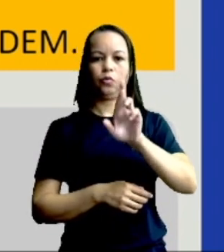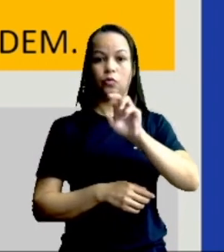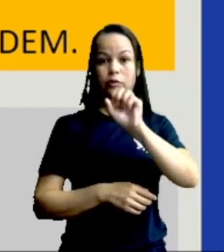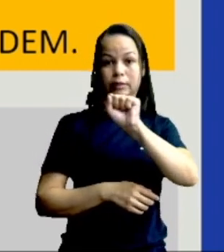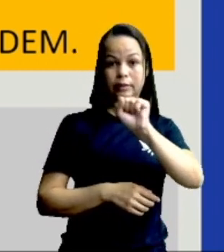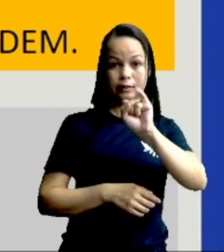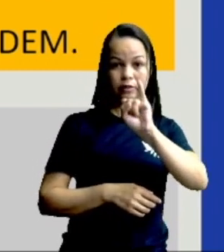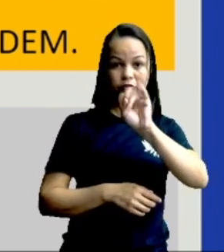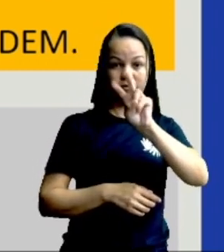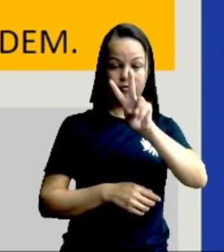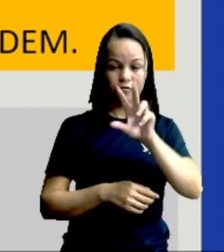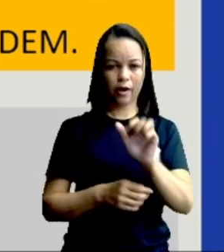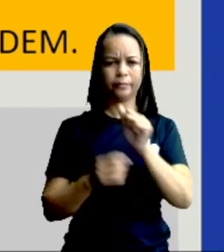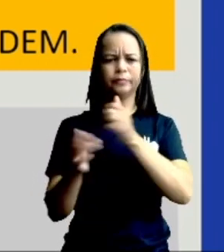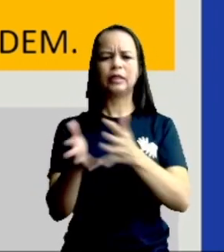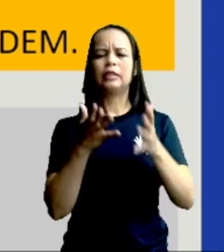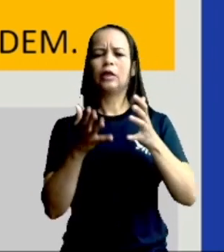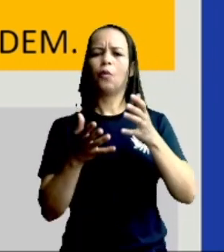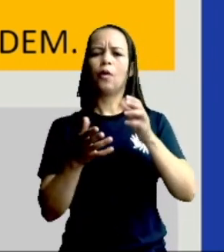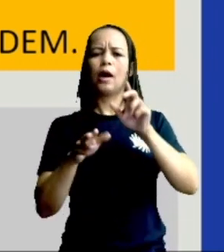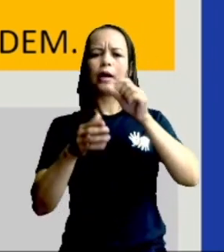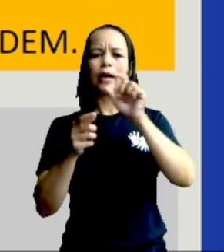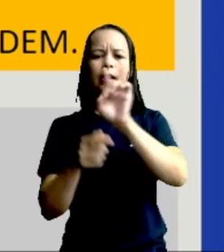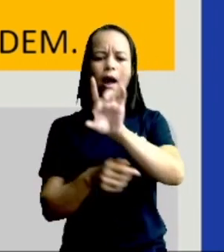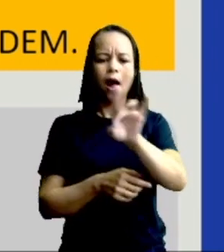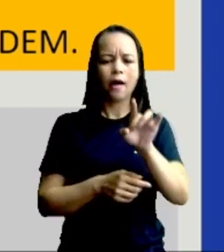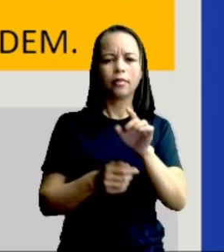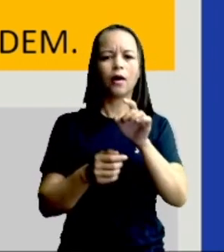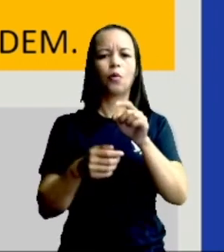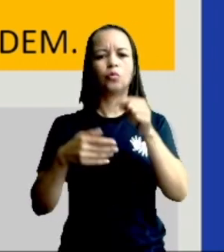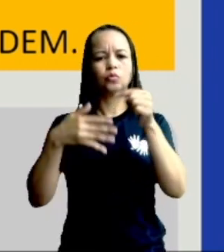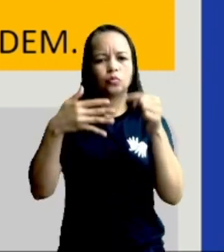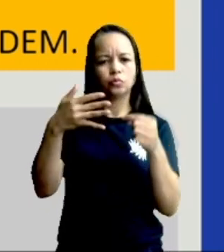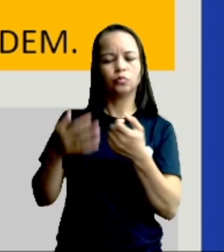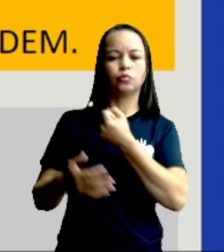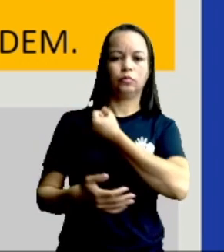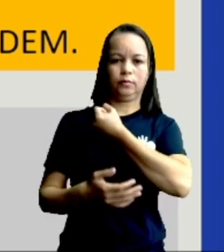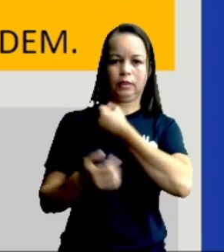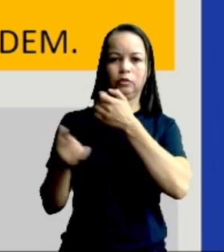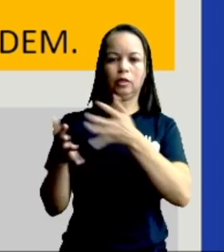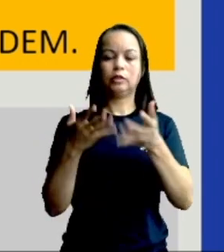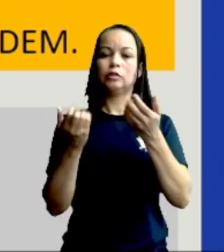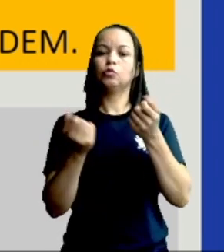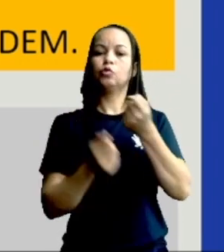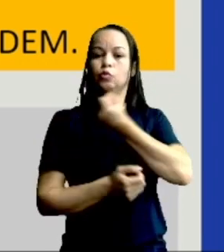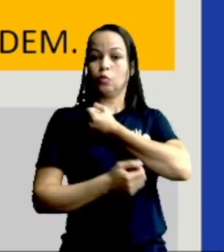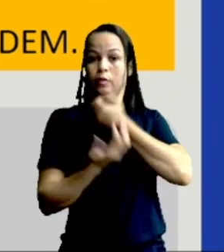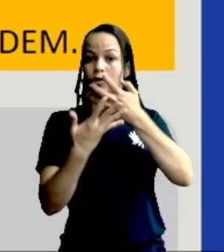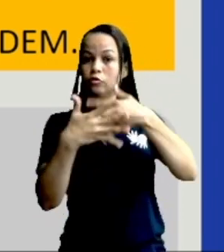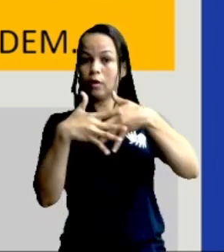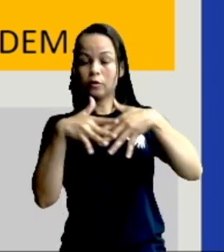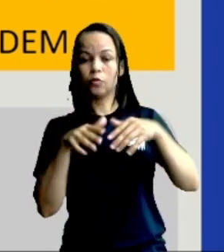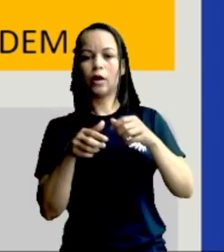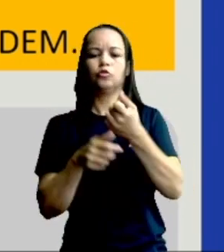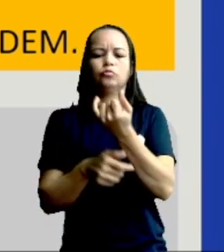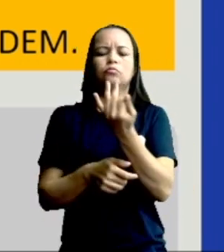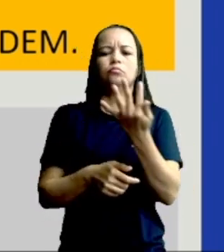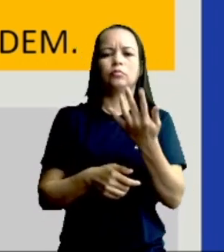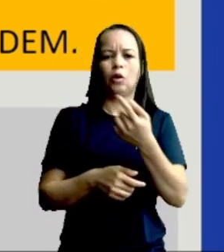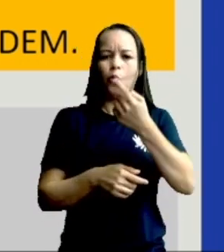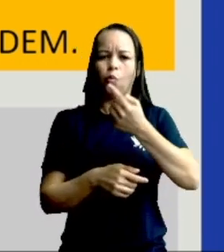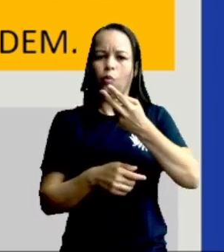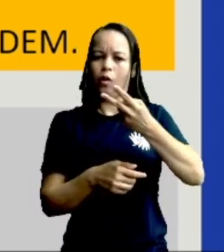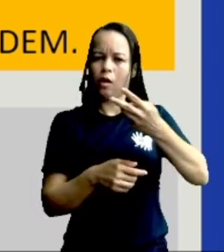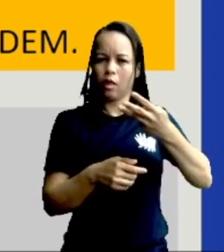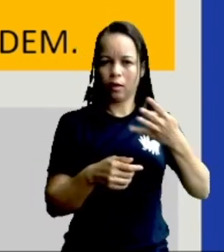por um símbolo. Então, eu tenho uma sequência aí dos números naturais, não é verdade? Dos números que a gente utiliza para a contagem. Então,